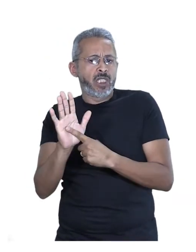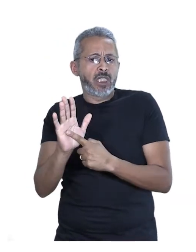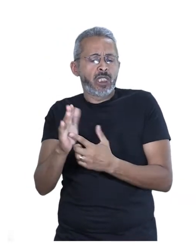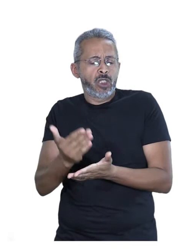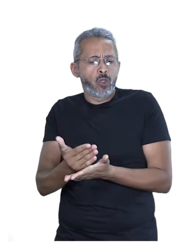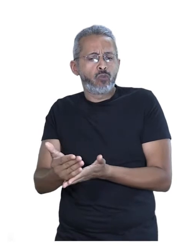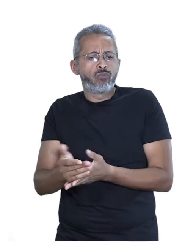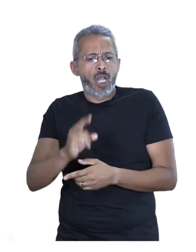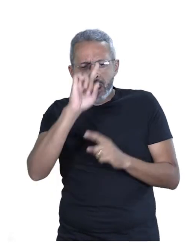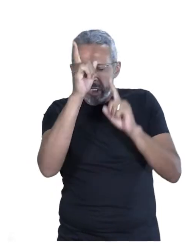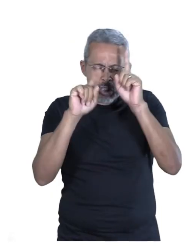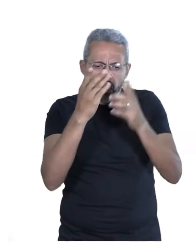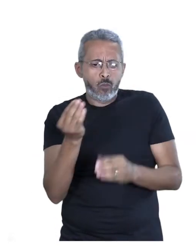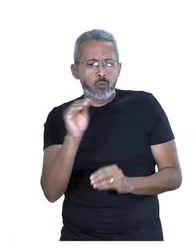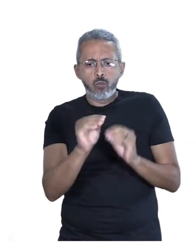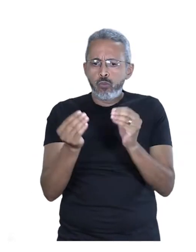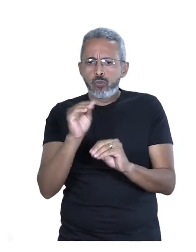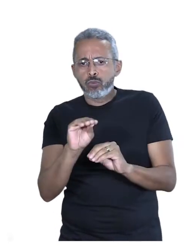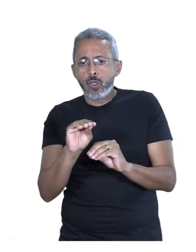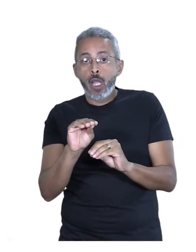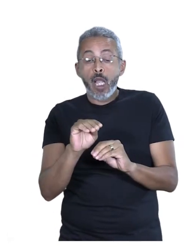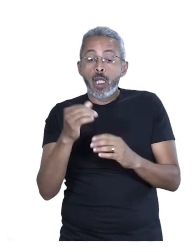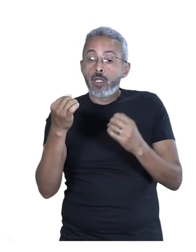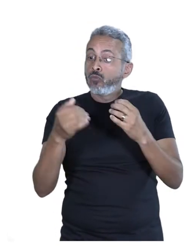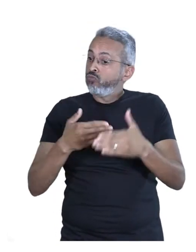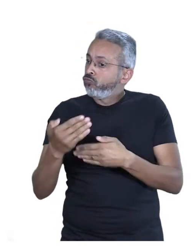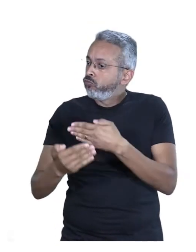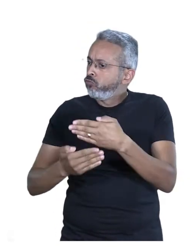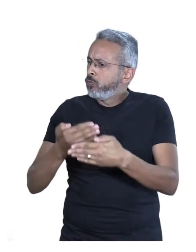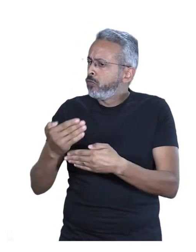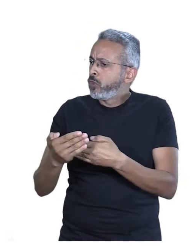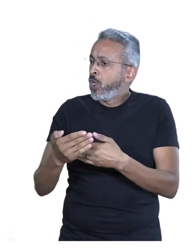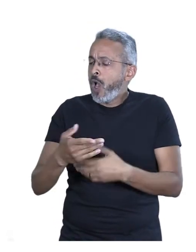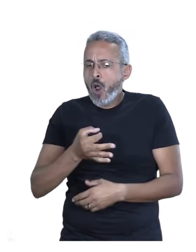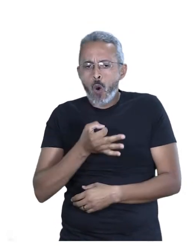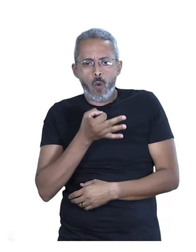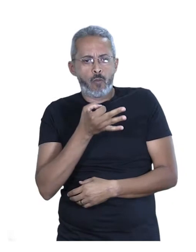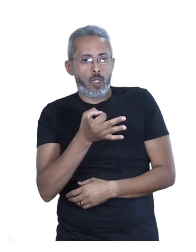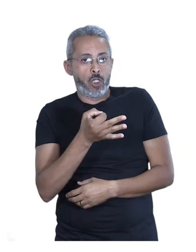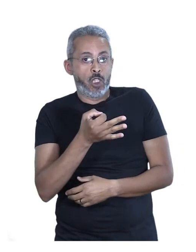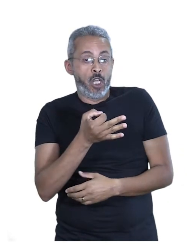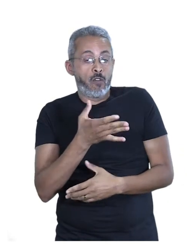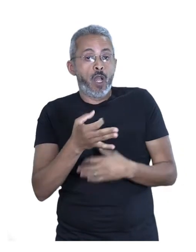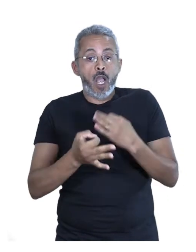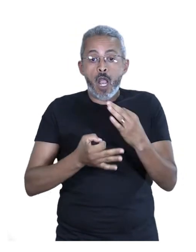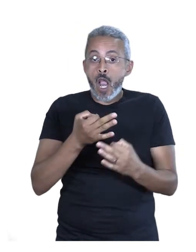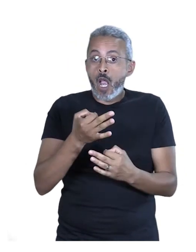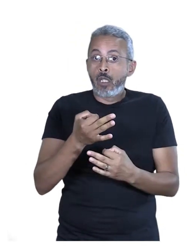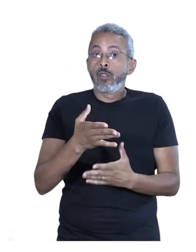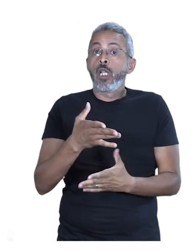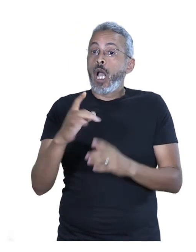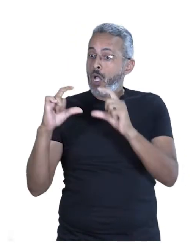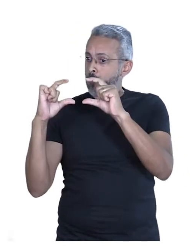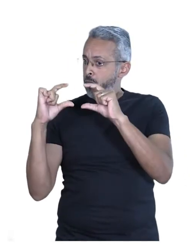ideias mencionadas na introdução devem ser desenvolvidas de forma opinativa e argumentativa nessa parte